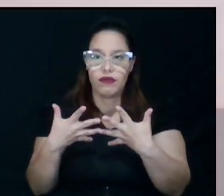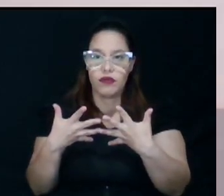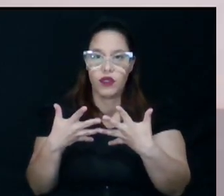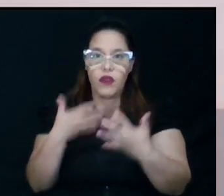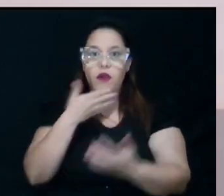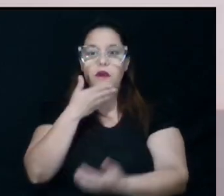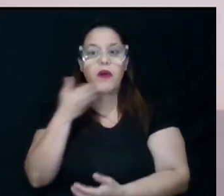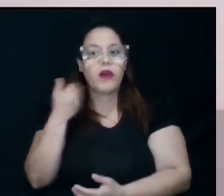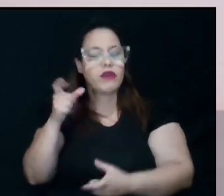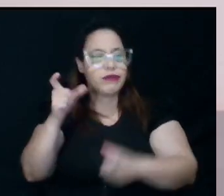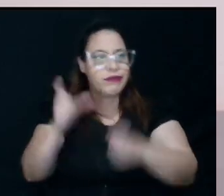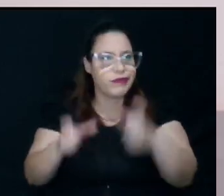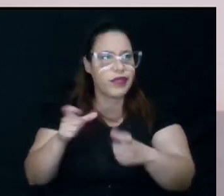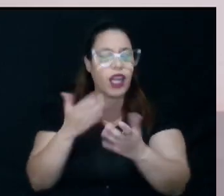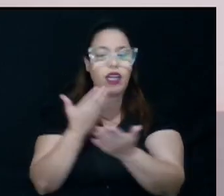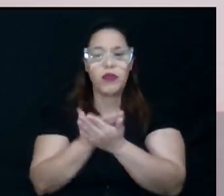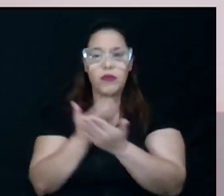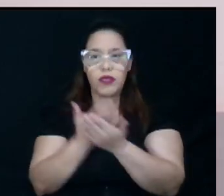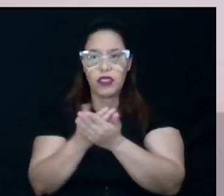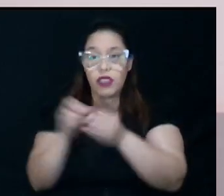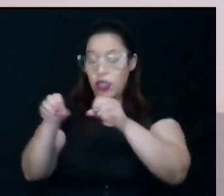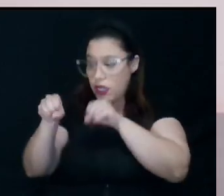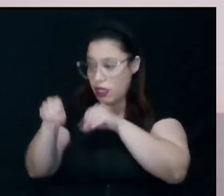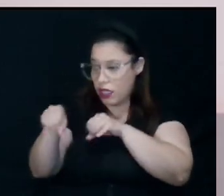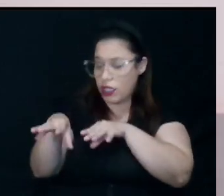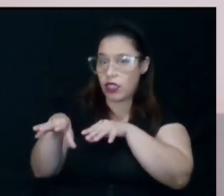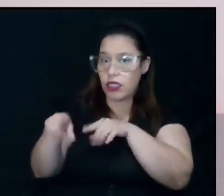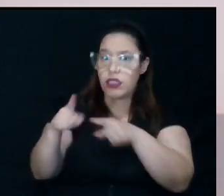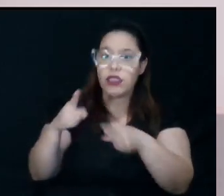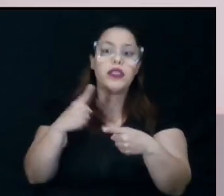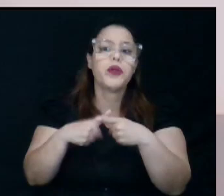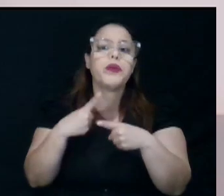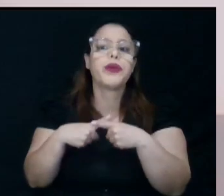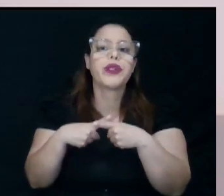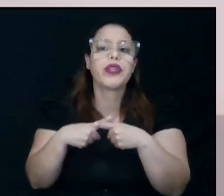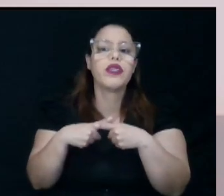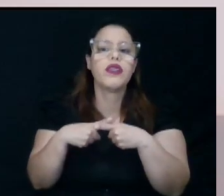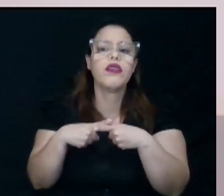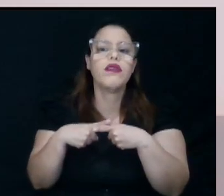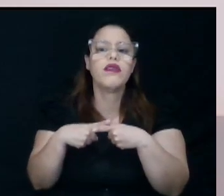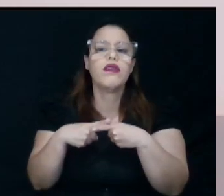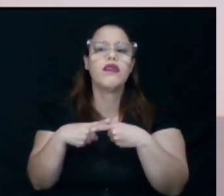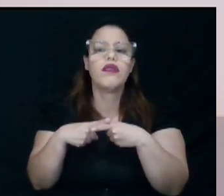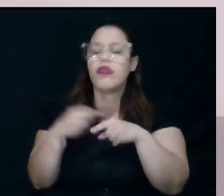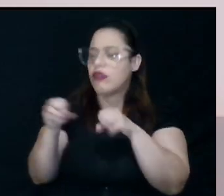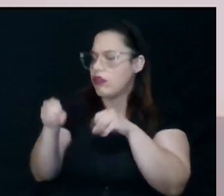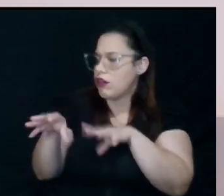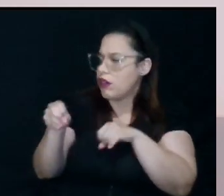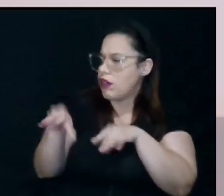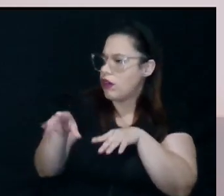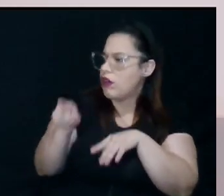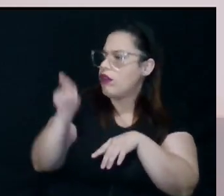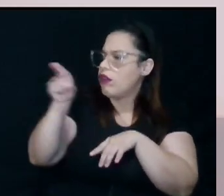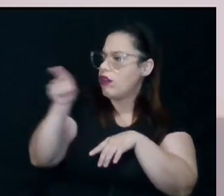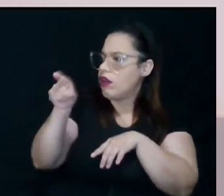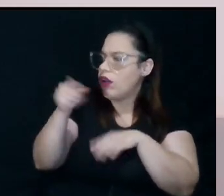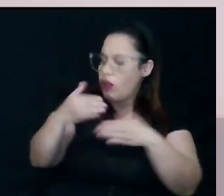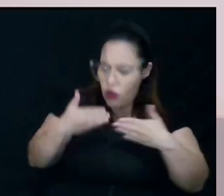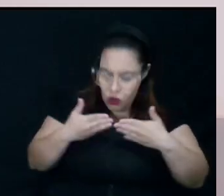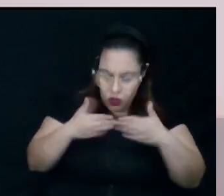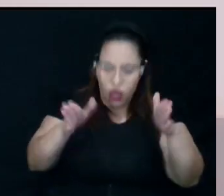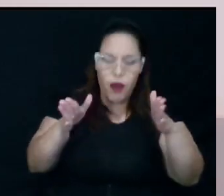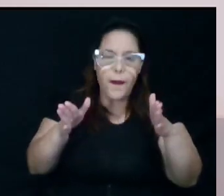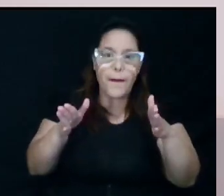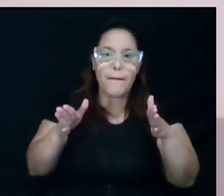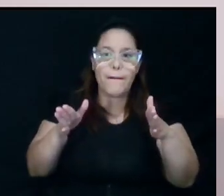de aprender é ensinando. Sim. Por quê? Porque quando você está ensinando, você está aberto às dúvidas. Olha você